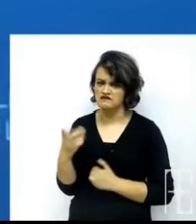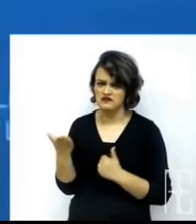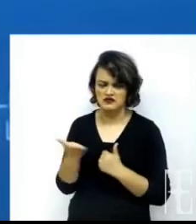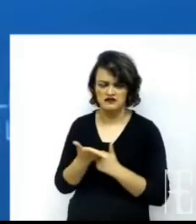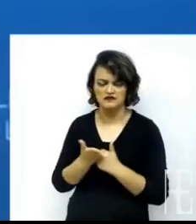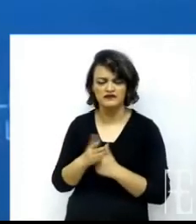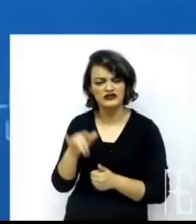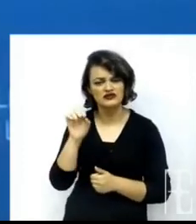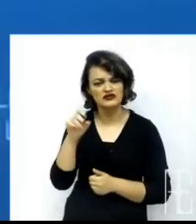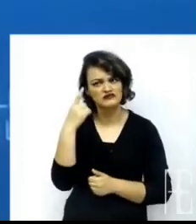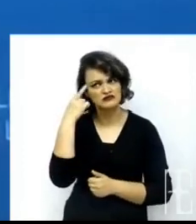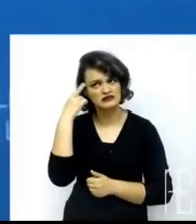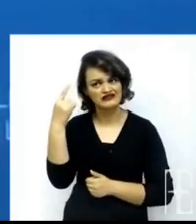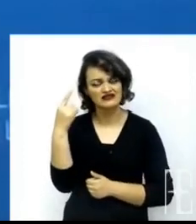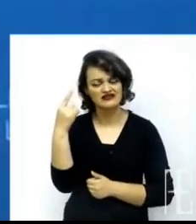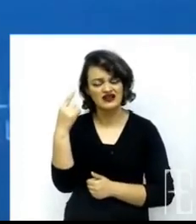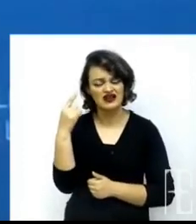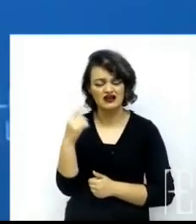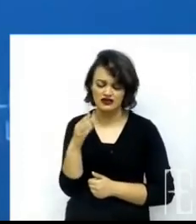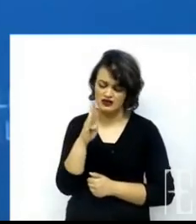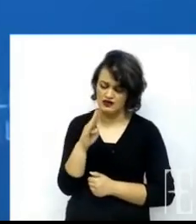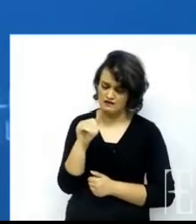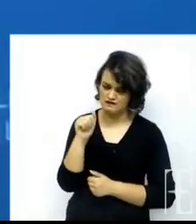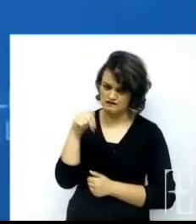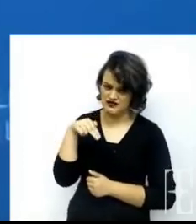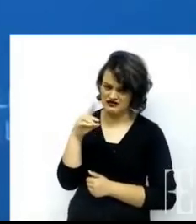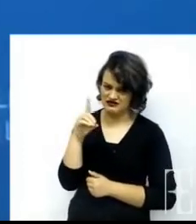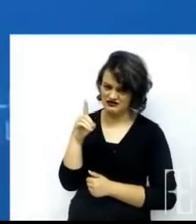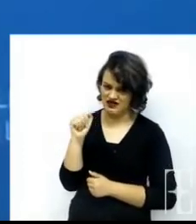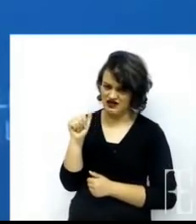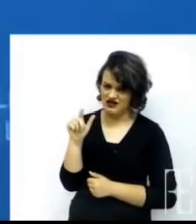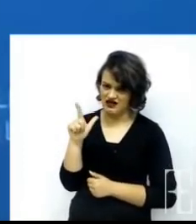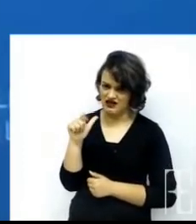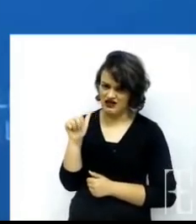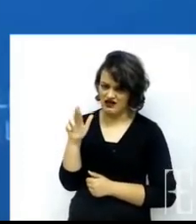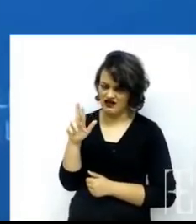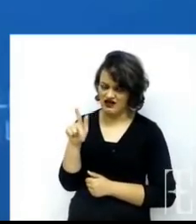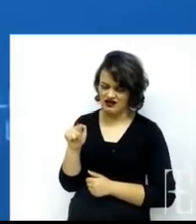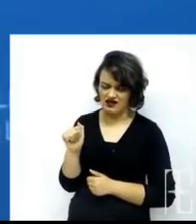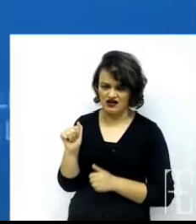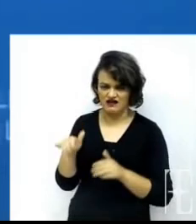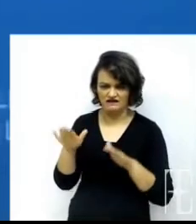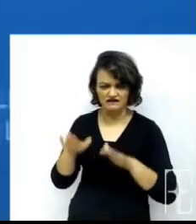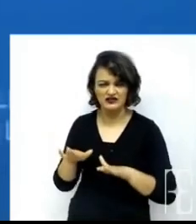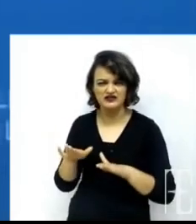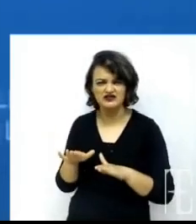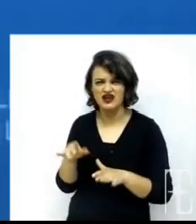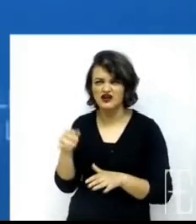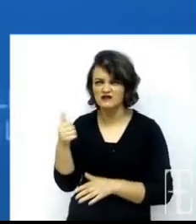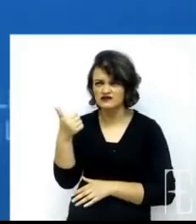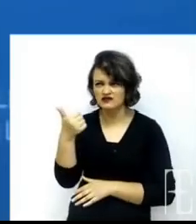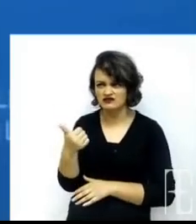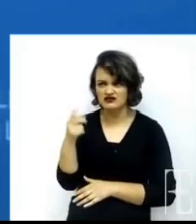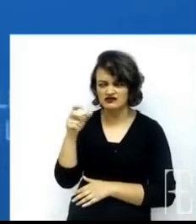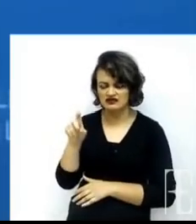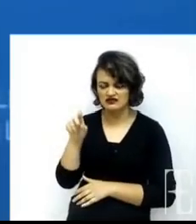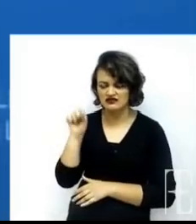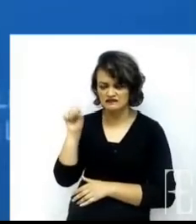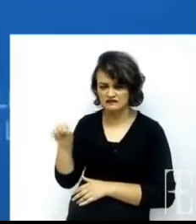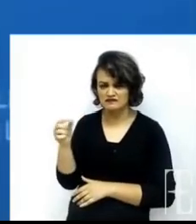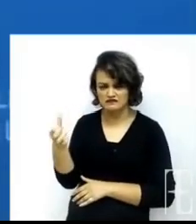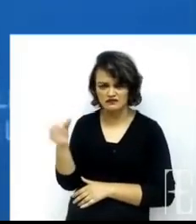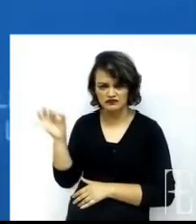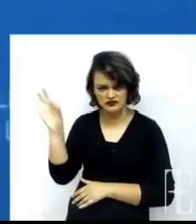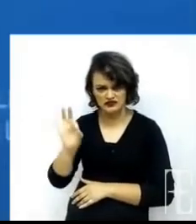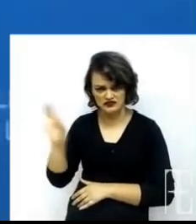sua penetração de banda larga fixa em 15,5% ele